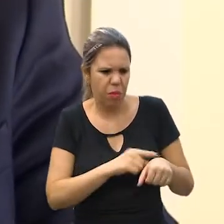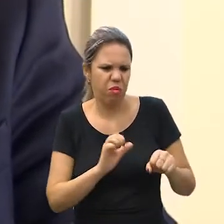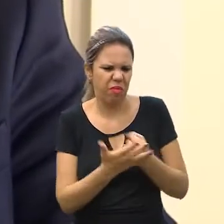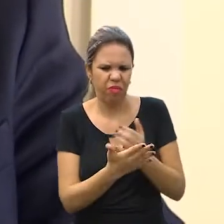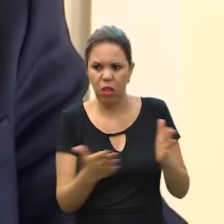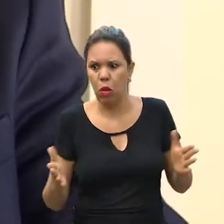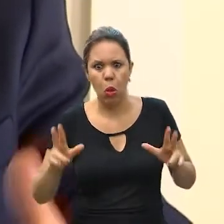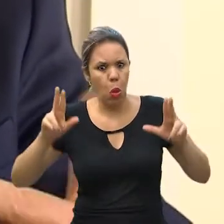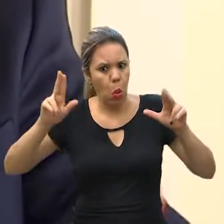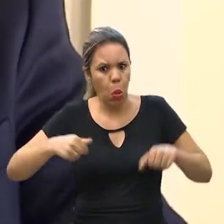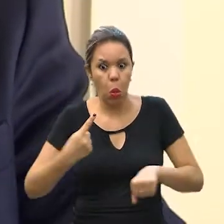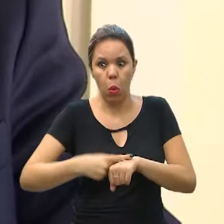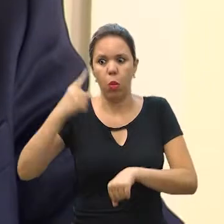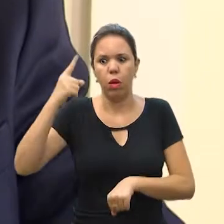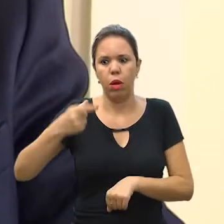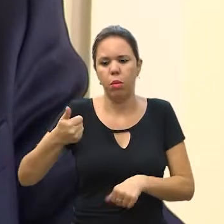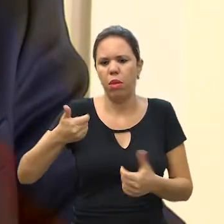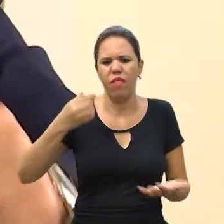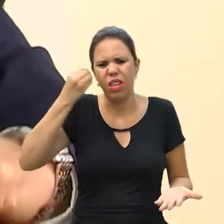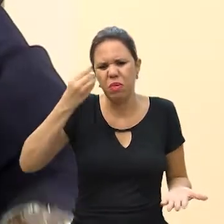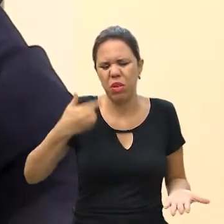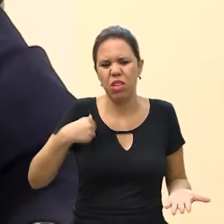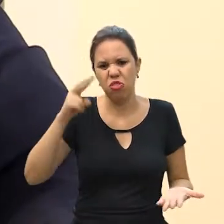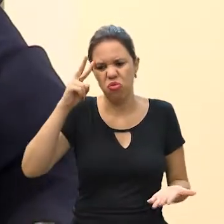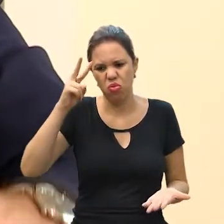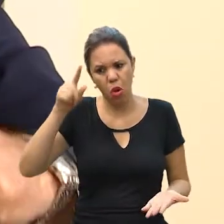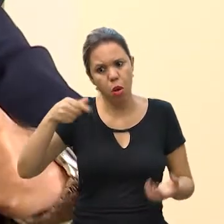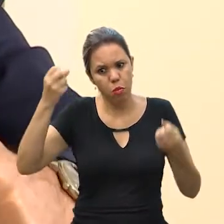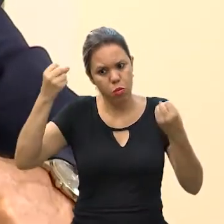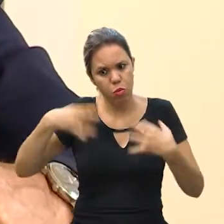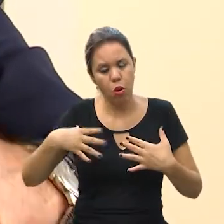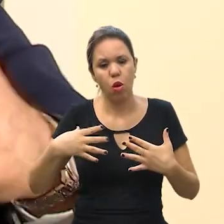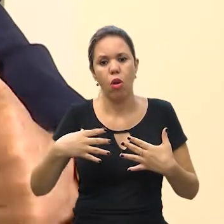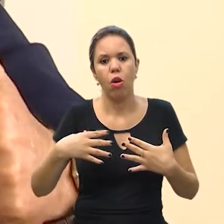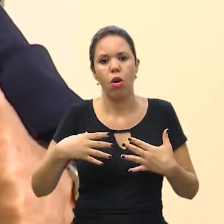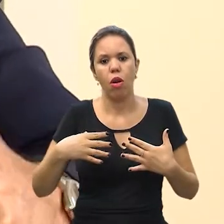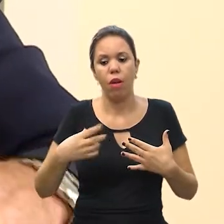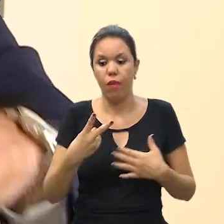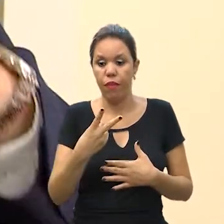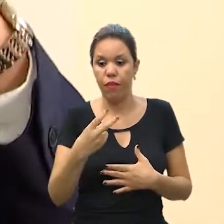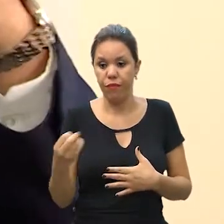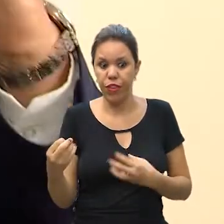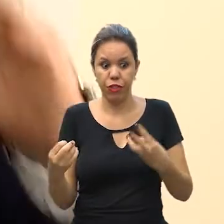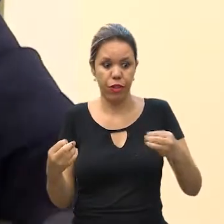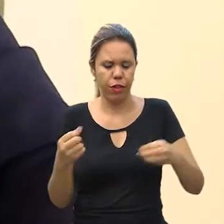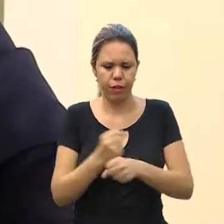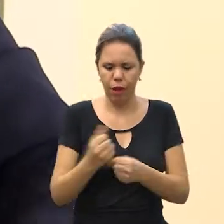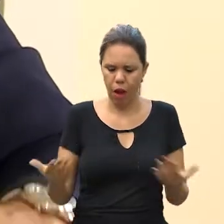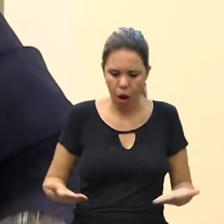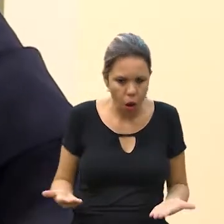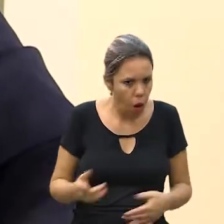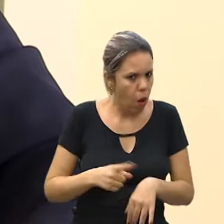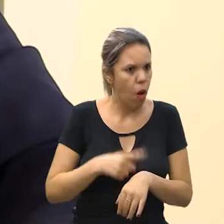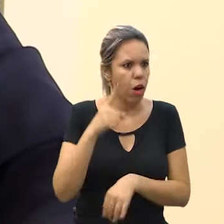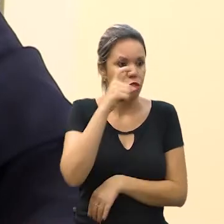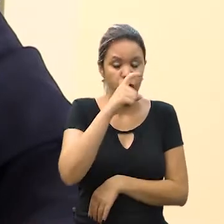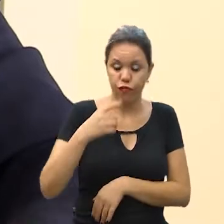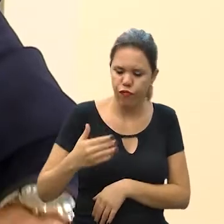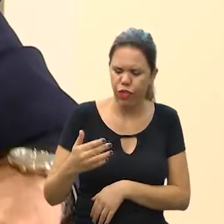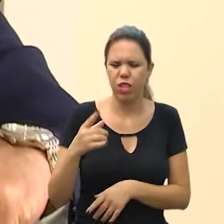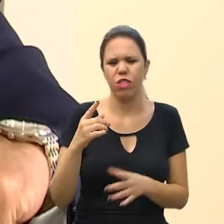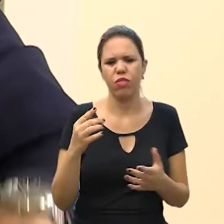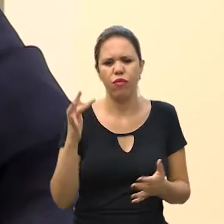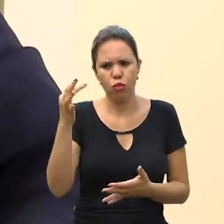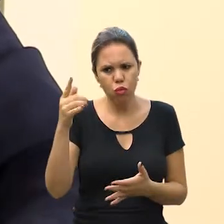pandemia que nunca enfrentamos. Essa história pode ser contada, muito bem contada, daqui a 20, 30 anos, mas nesse momento